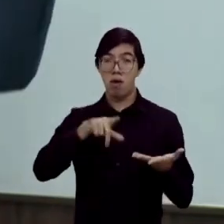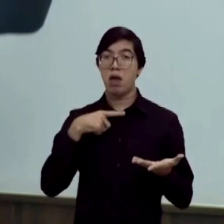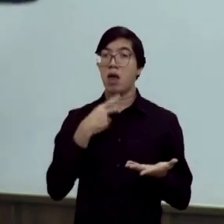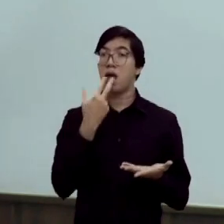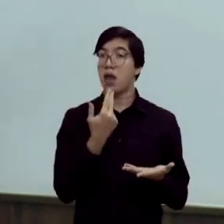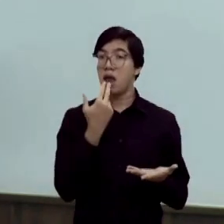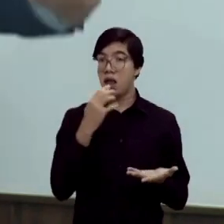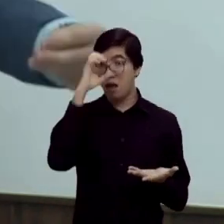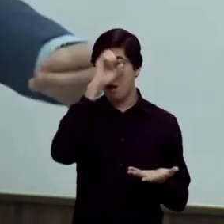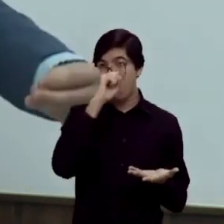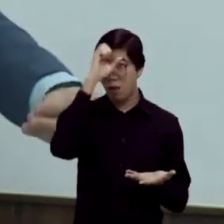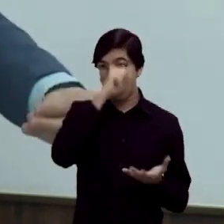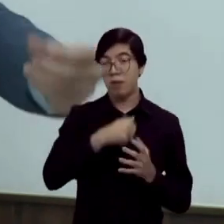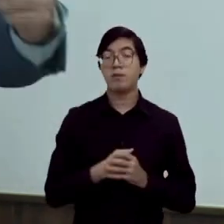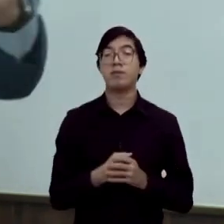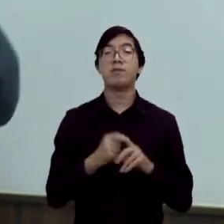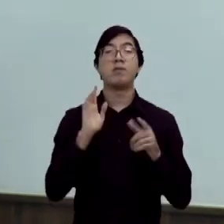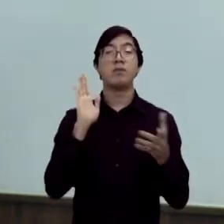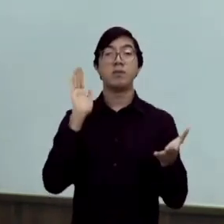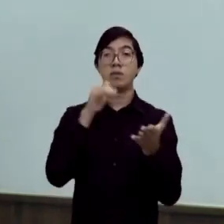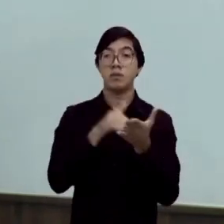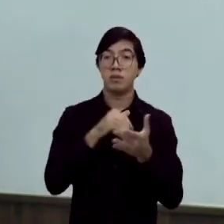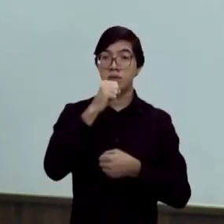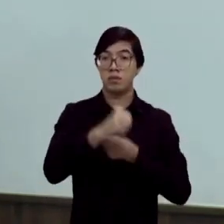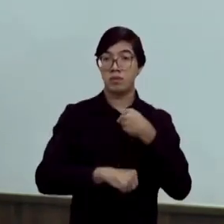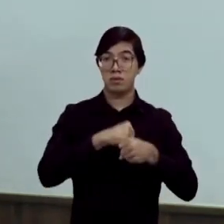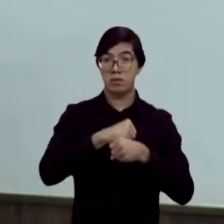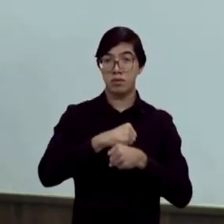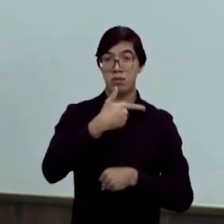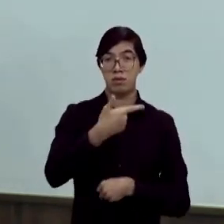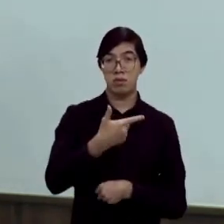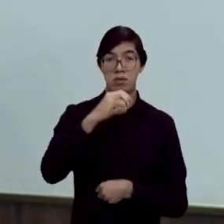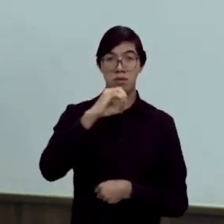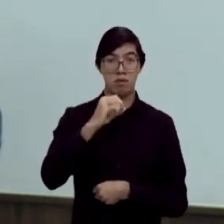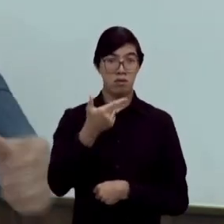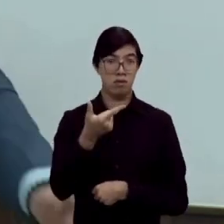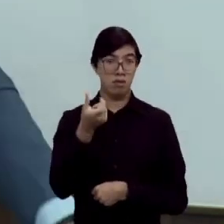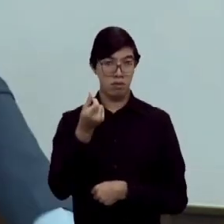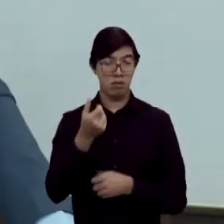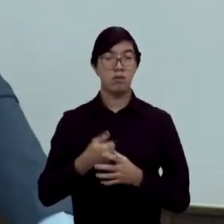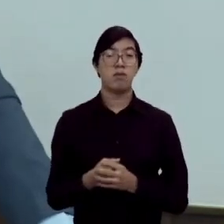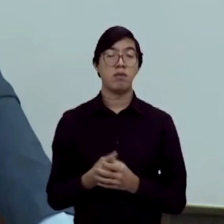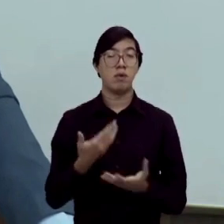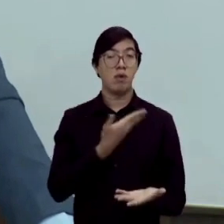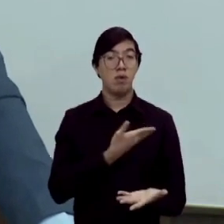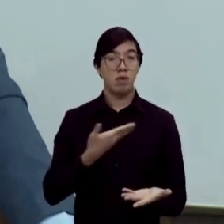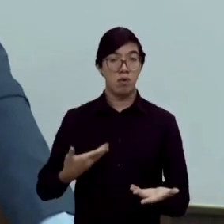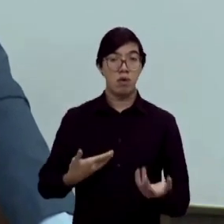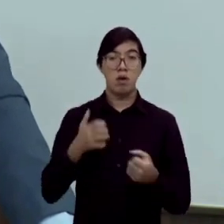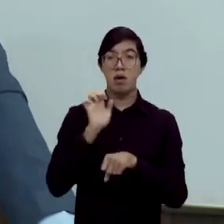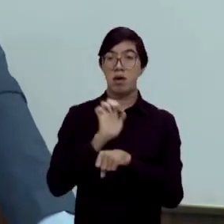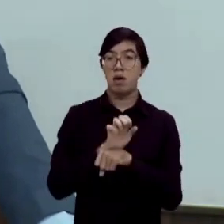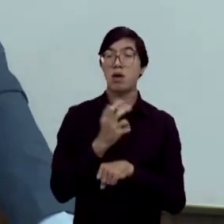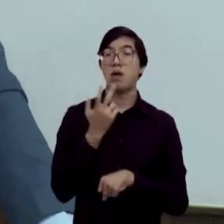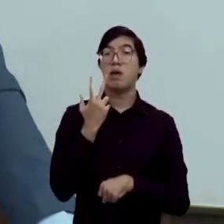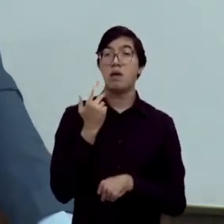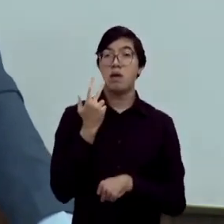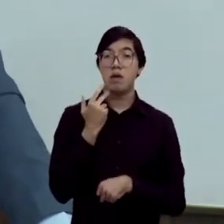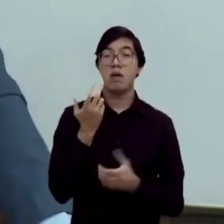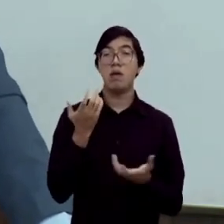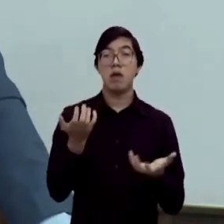e até 2026, vereadora Adriana, o governo do Estado pretende que